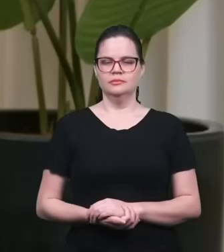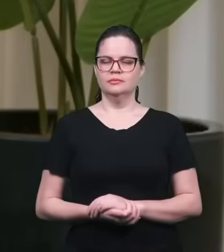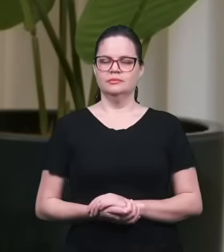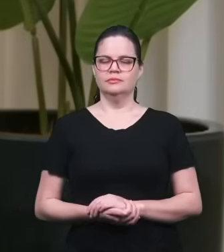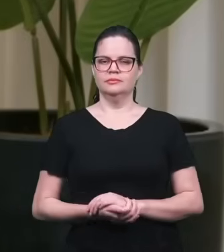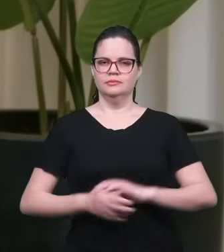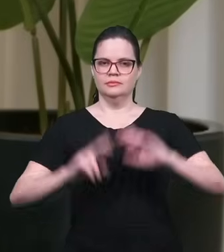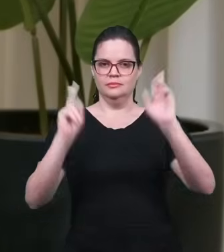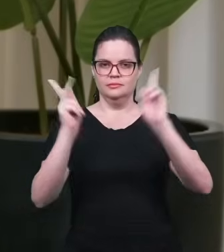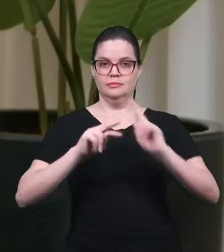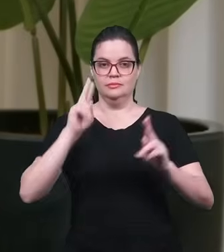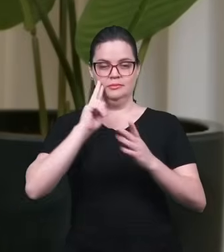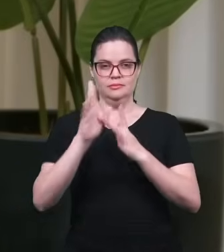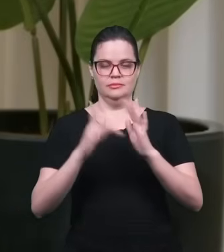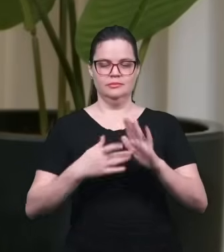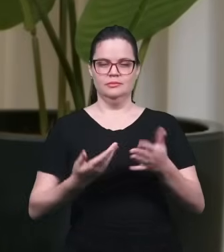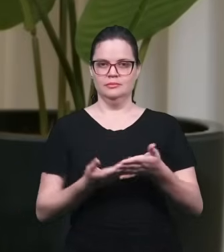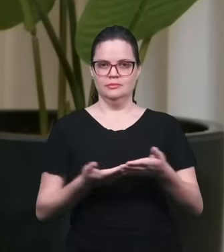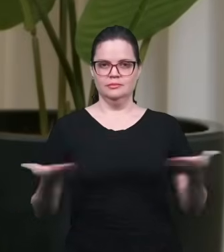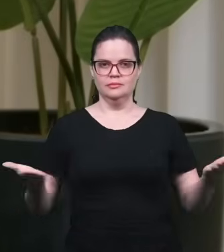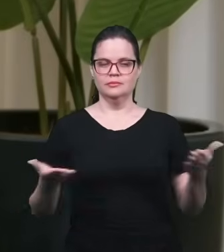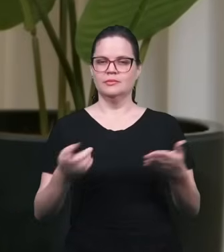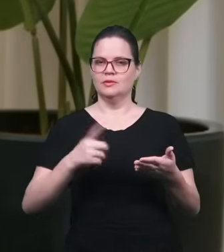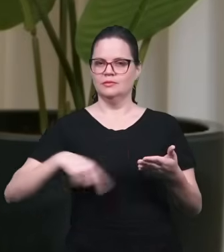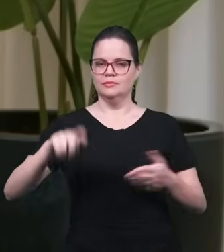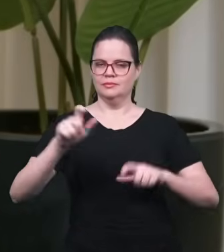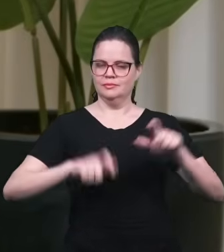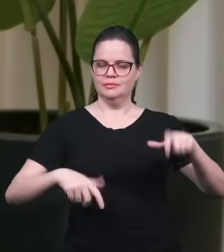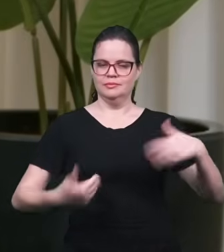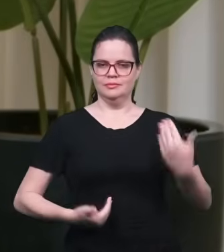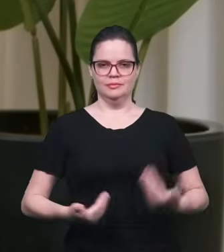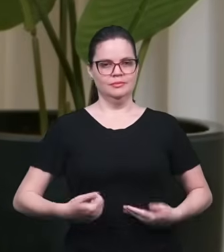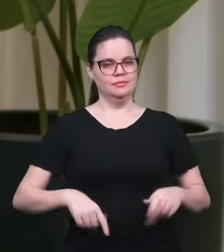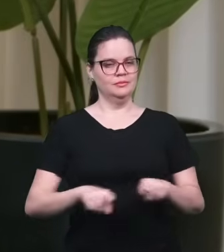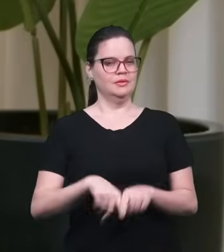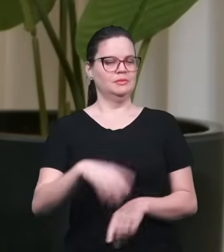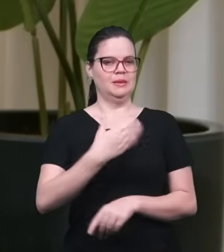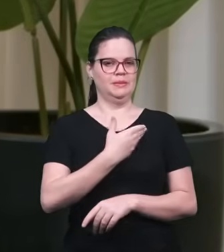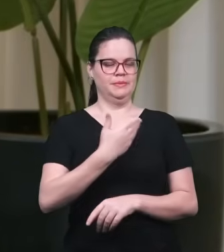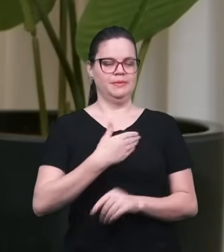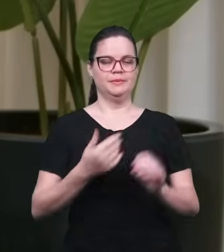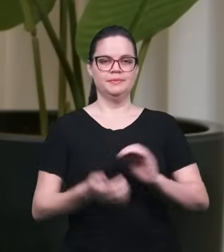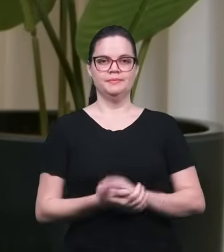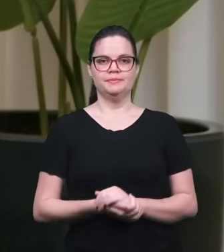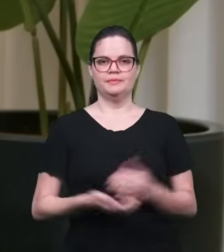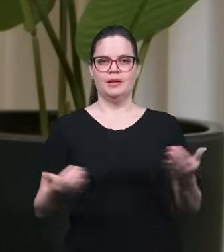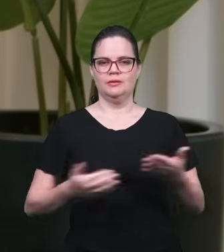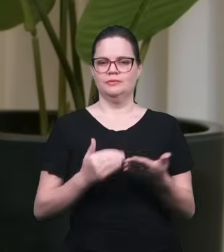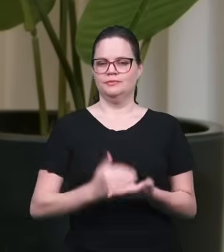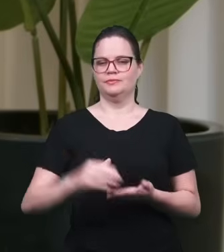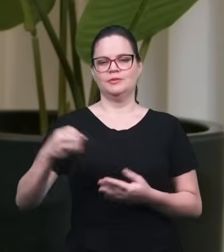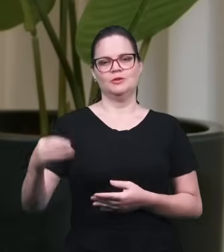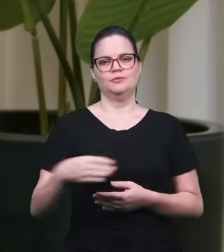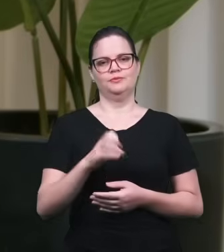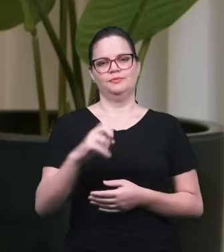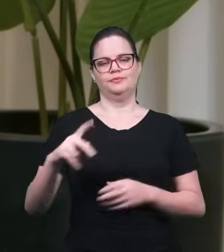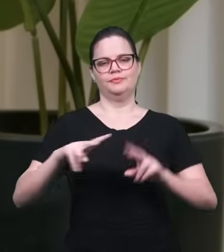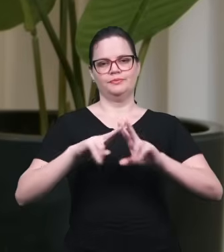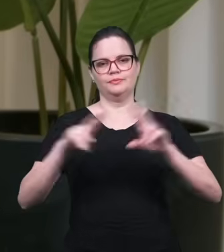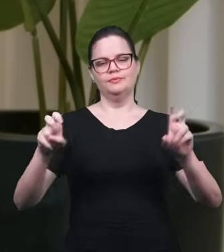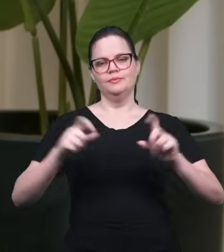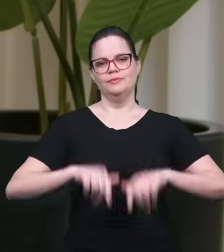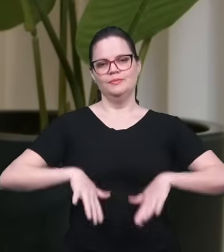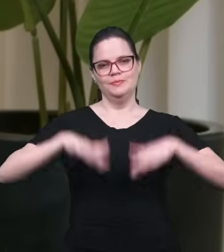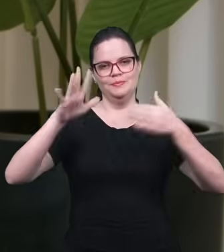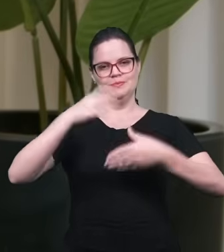A paz do Senhor Jesus, nossos irmãos e amigos, nós vamos iniciar mais um episódio do programa